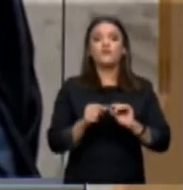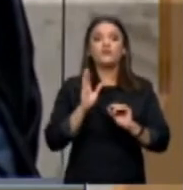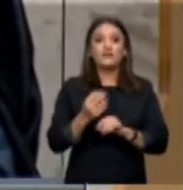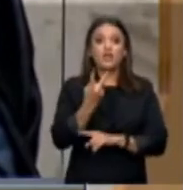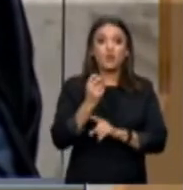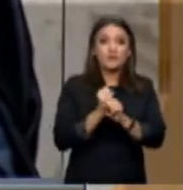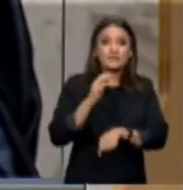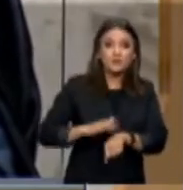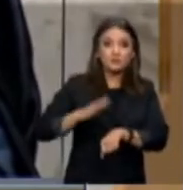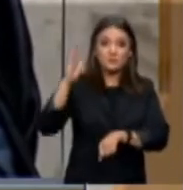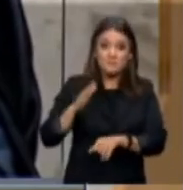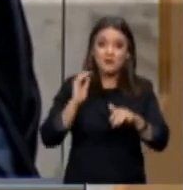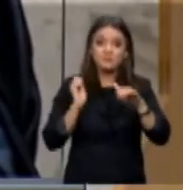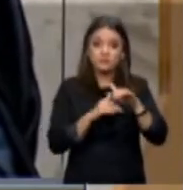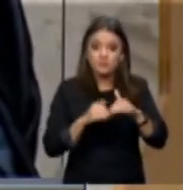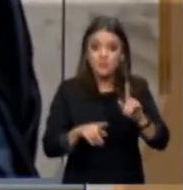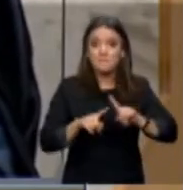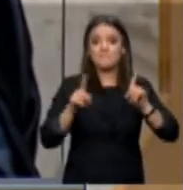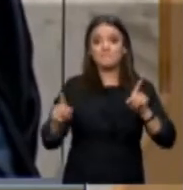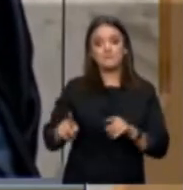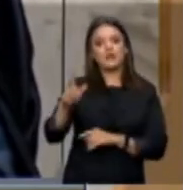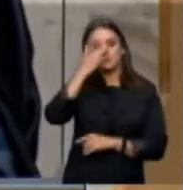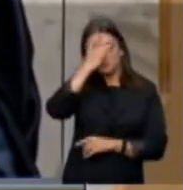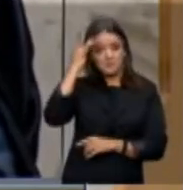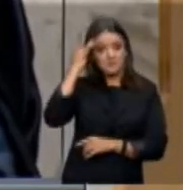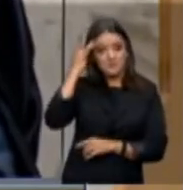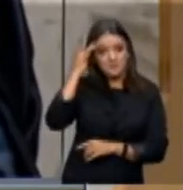2 anos e não tenham sido levantados pelo credor, a Lei